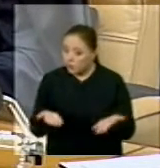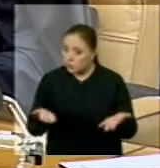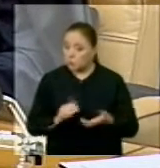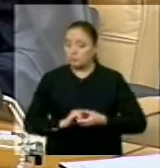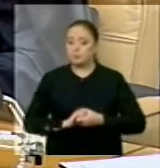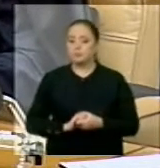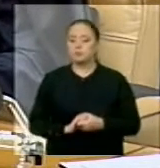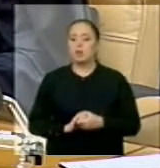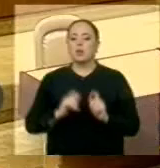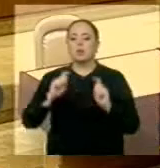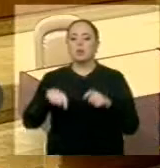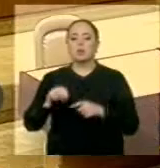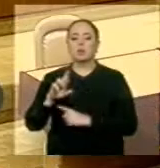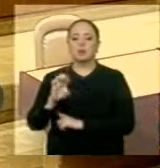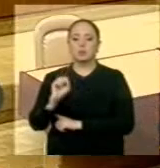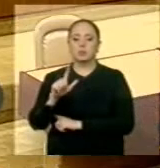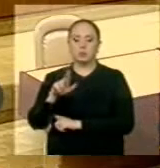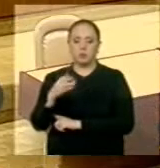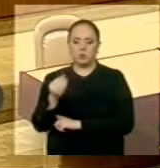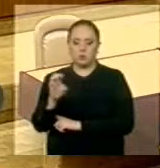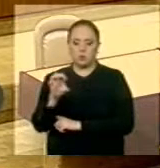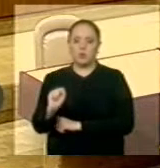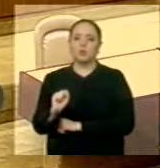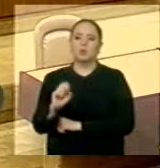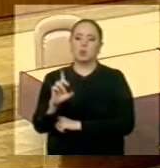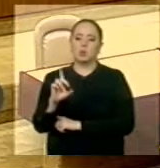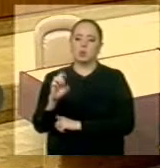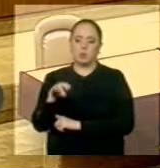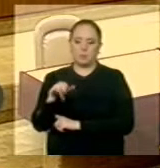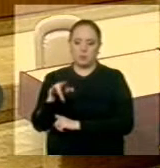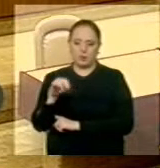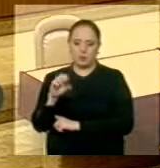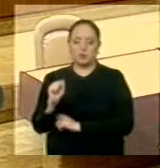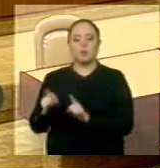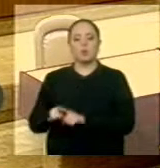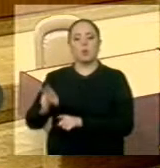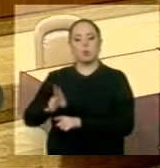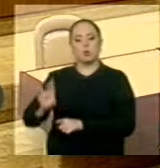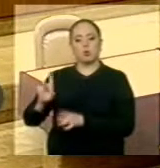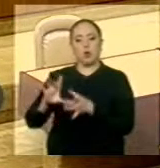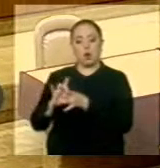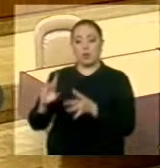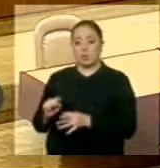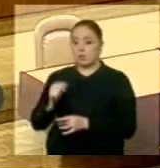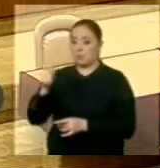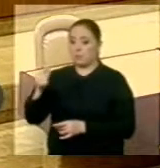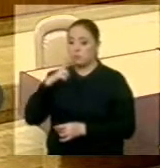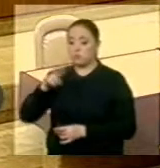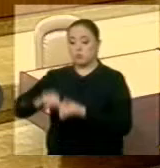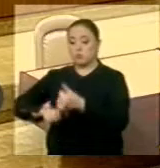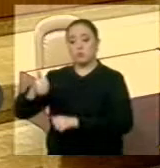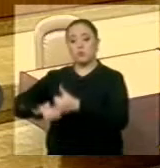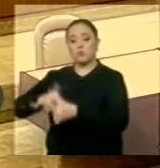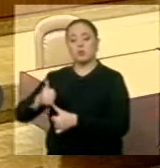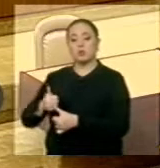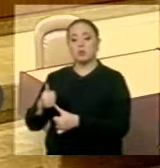condições resolutivas do título de domínio e do termo de concessão de uso somente serão liberadas após a verificação de